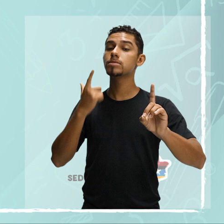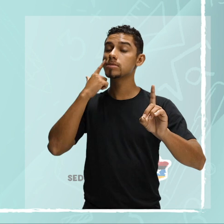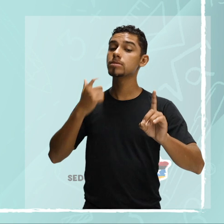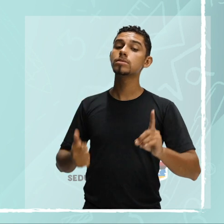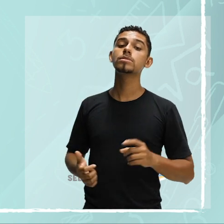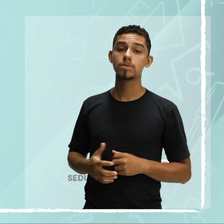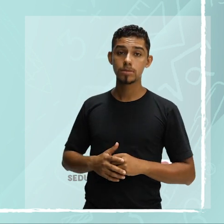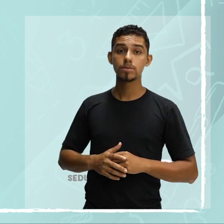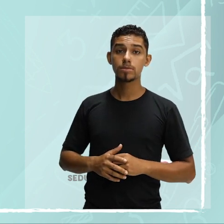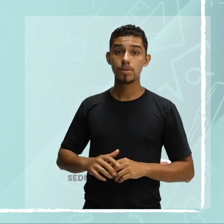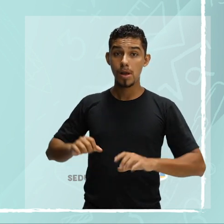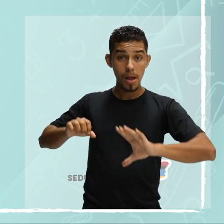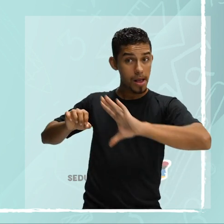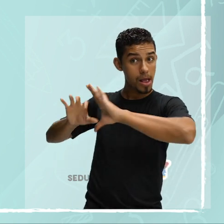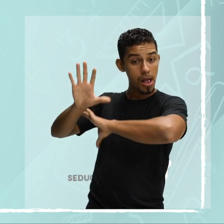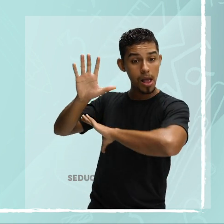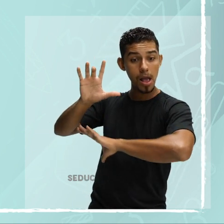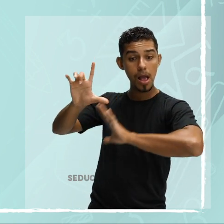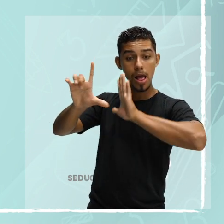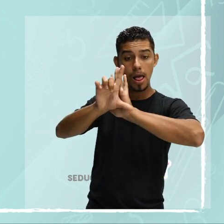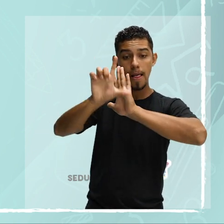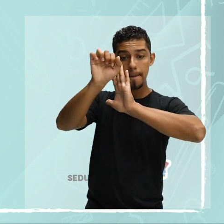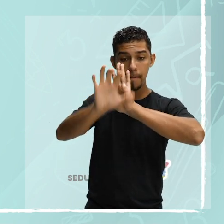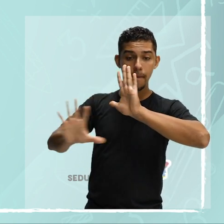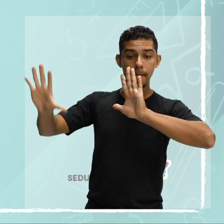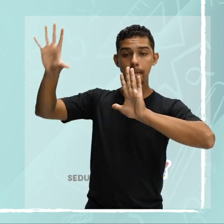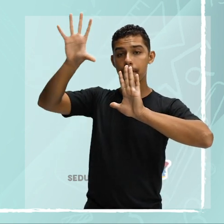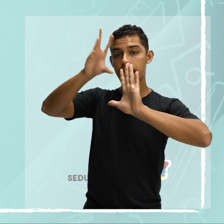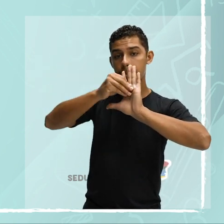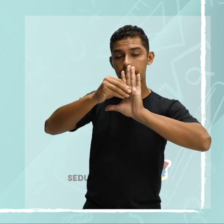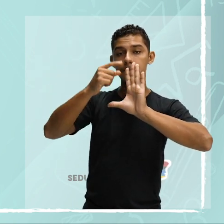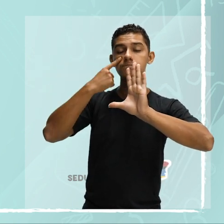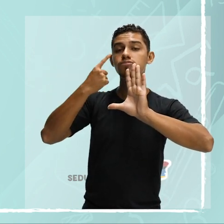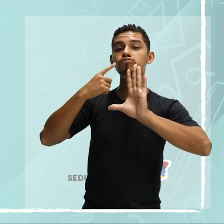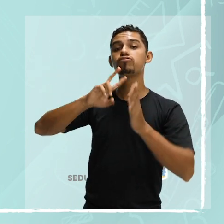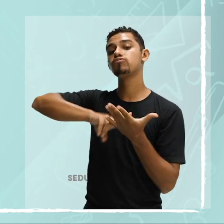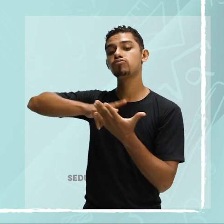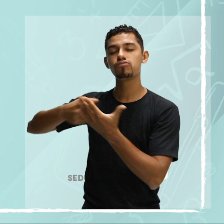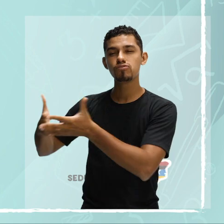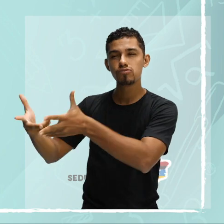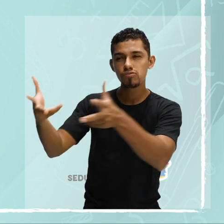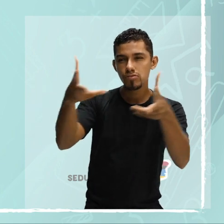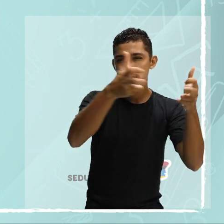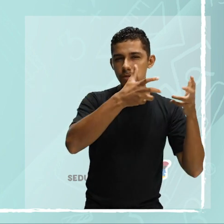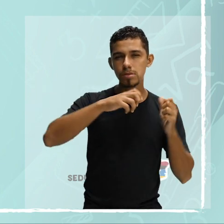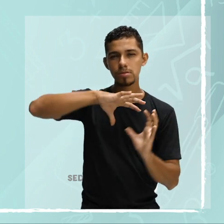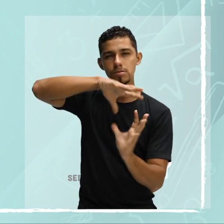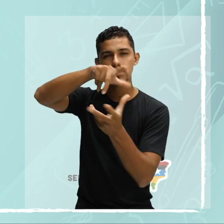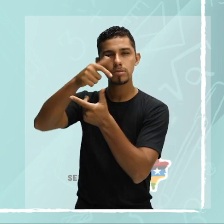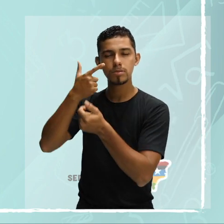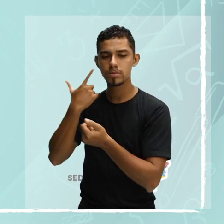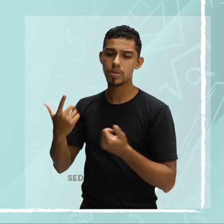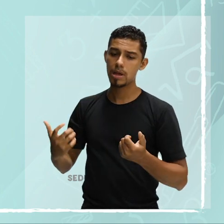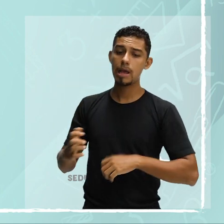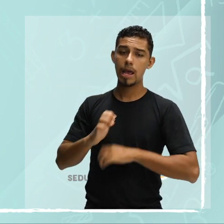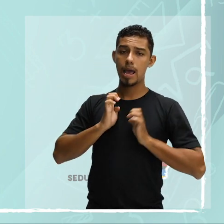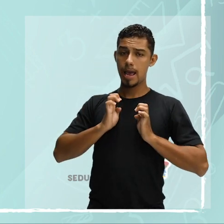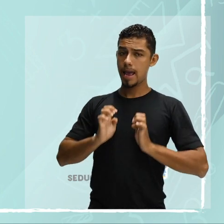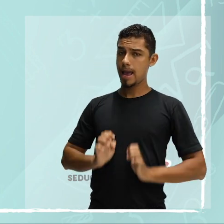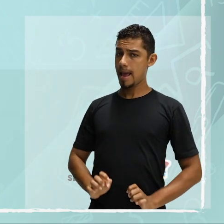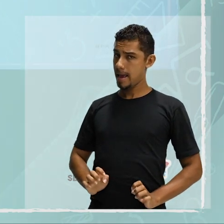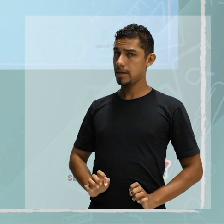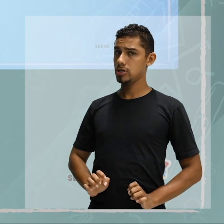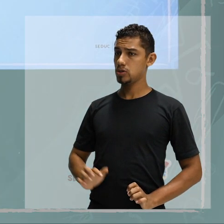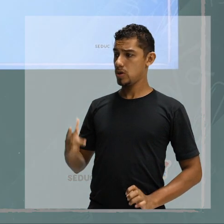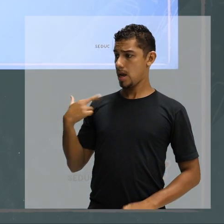D. Explicitar as leis gerais que permitem interpretar a natureza e eliminar os discursos éticos e religiosos. Olha essa